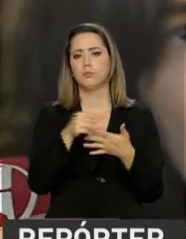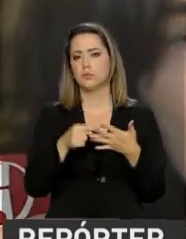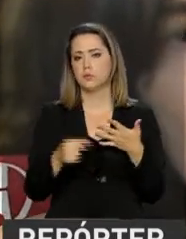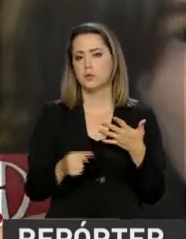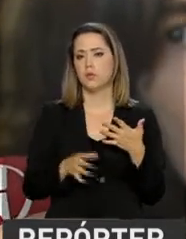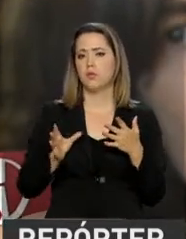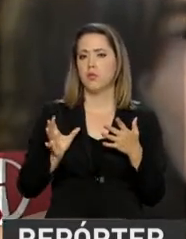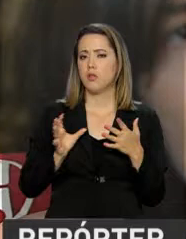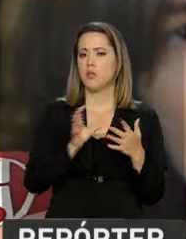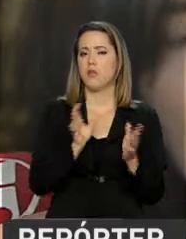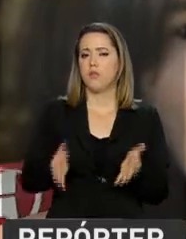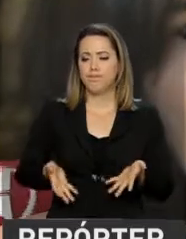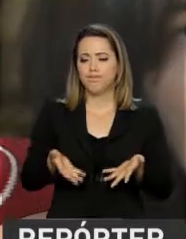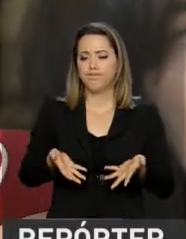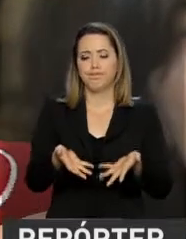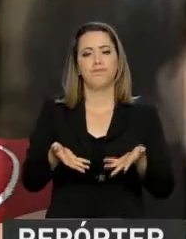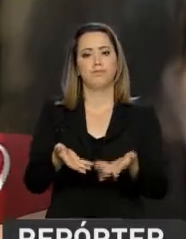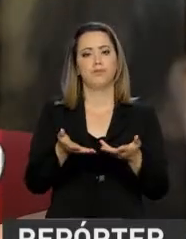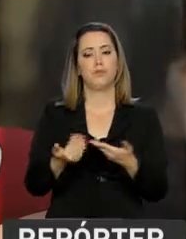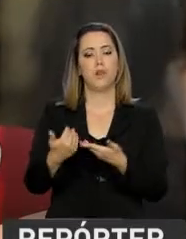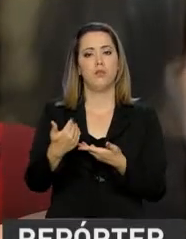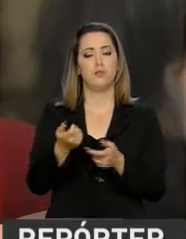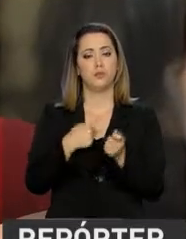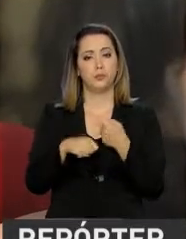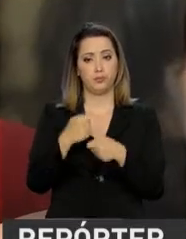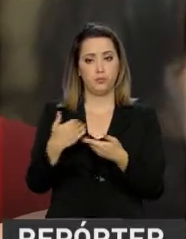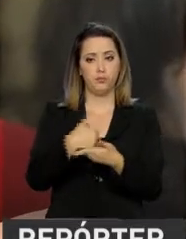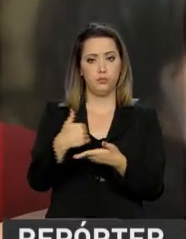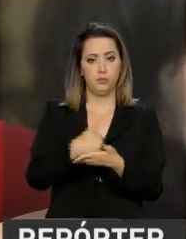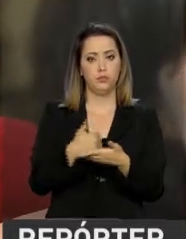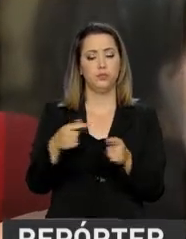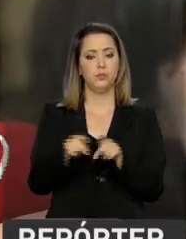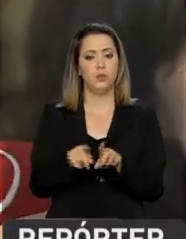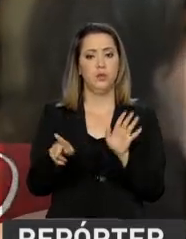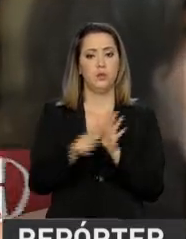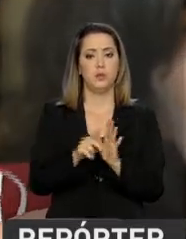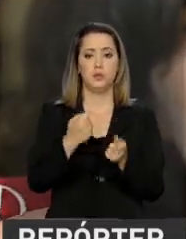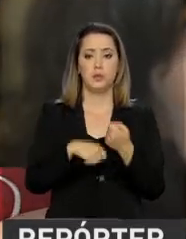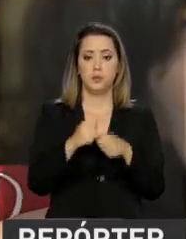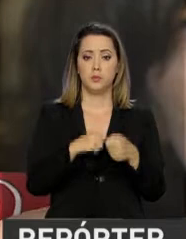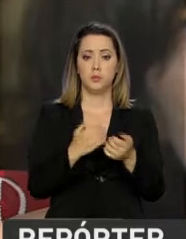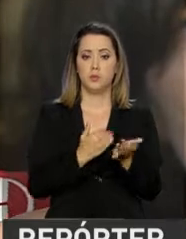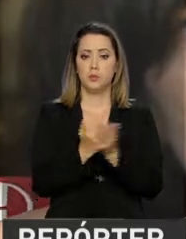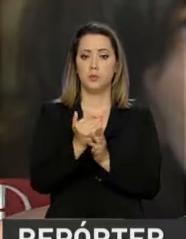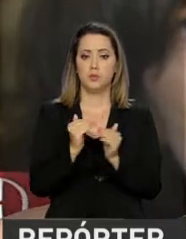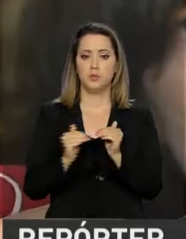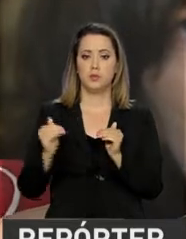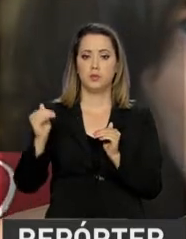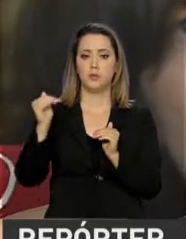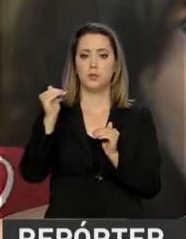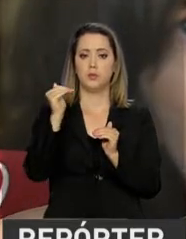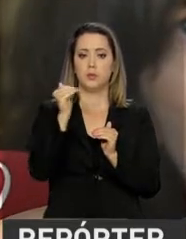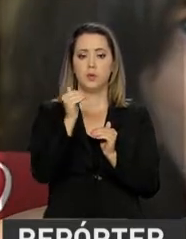a própria questão da atividade econômica quando começou o crescimento do